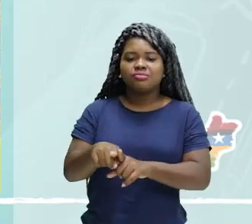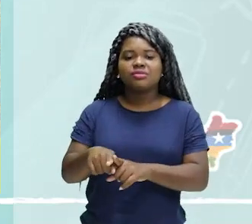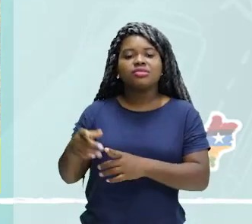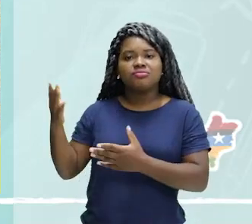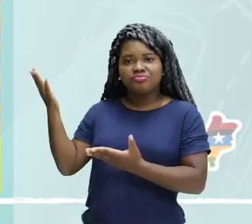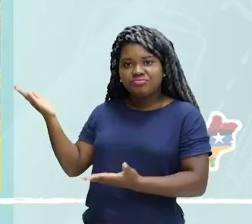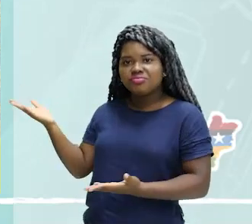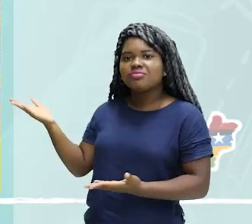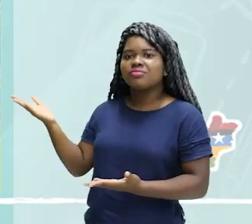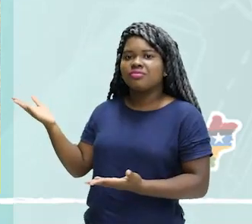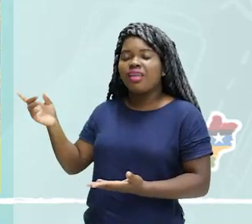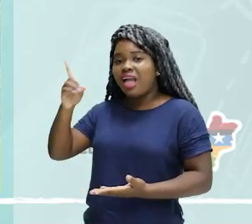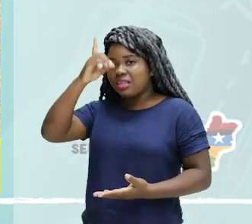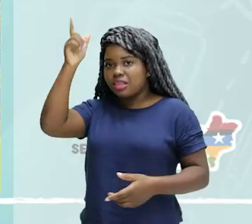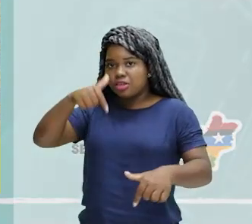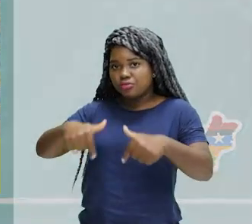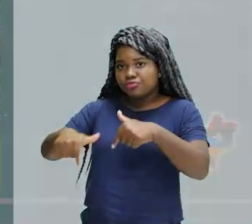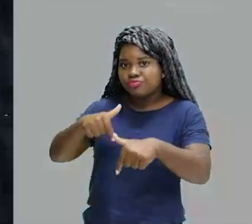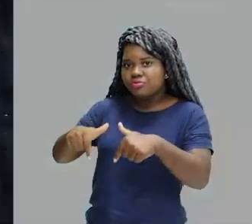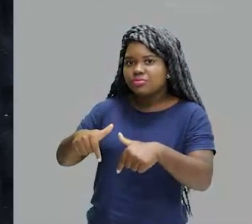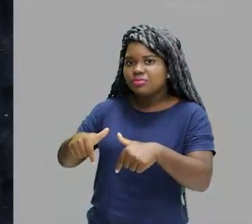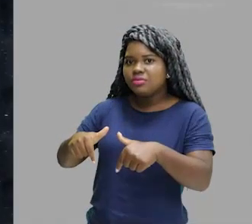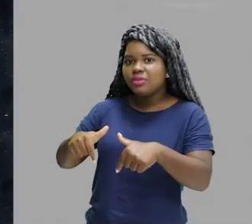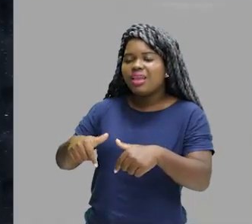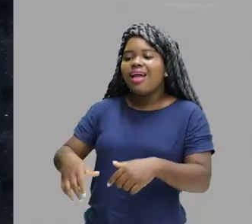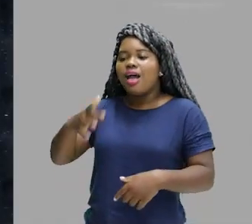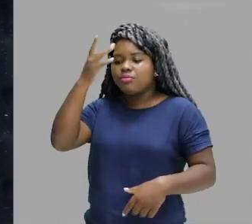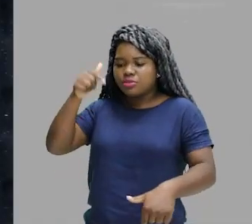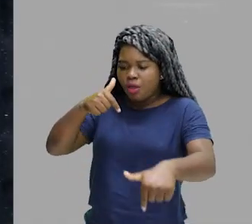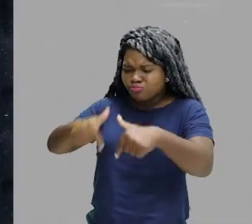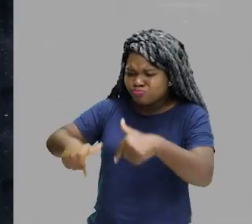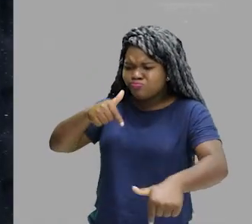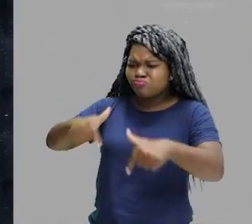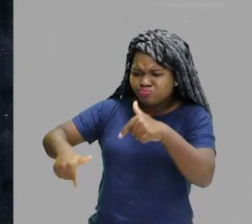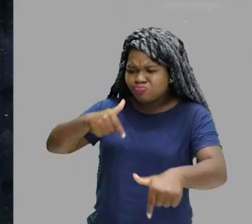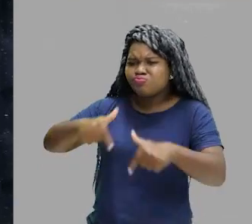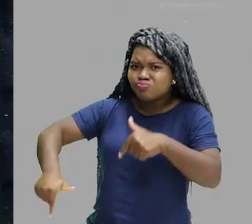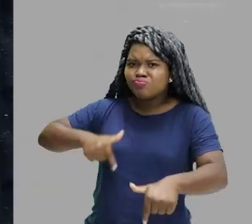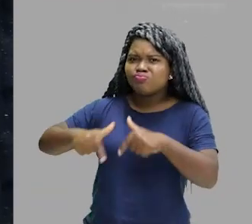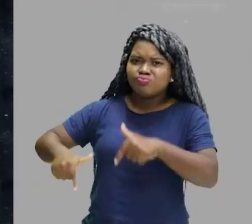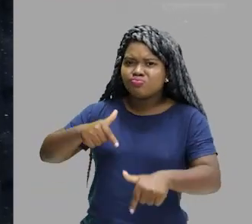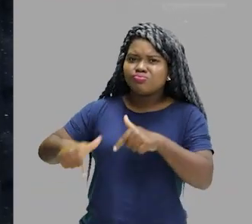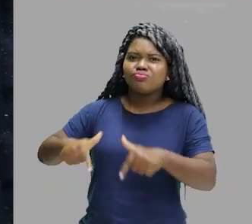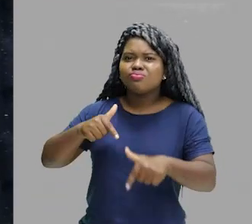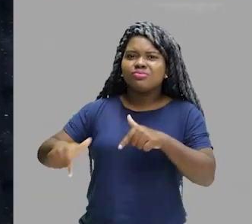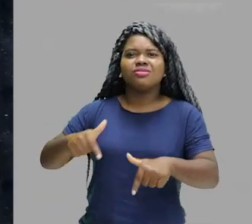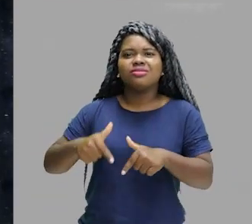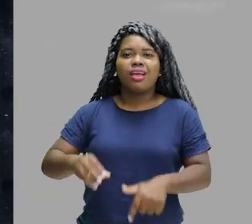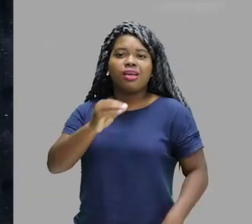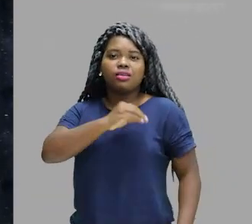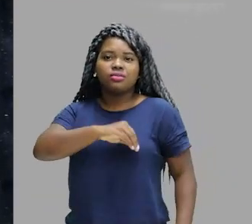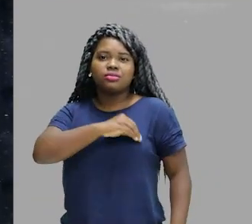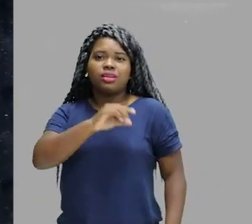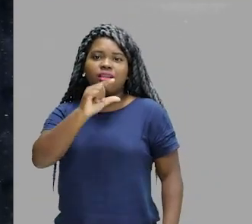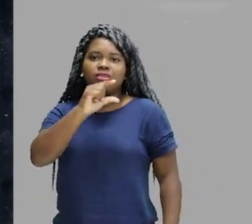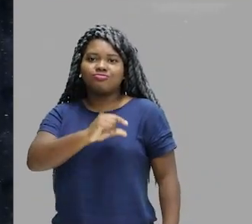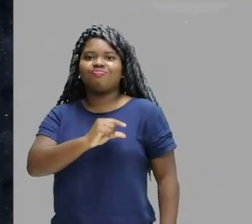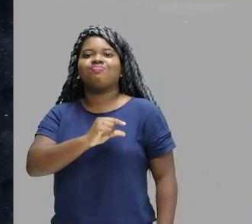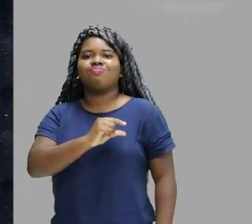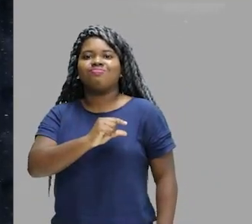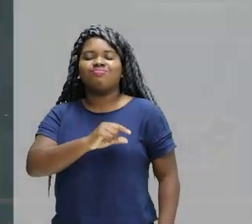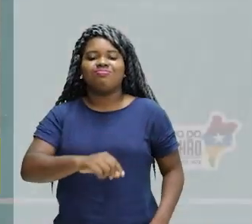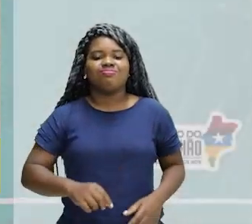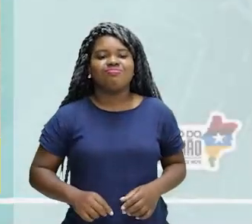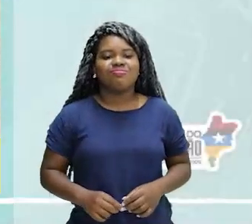pedra, novamente a ideia do trabalho. Às vezes se trabalha demais, às vezes não, sempre. Se trabalha demais e se ganha pouco. A gente sempre acha que ganha pouco e na verdade é